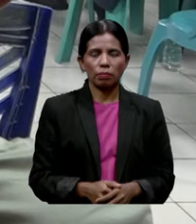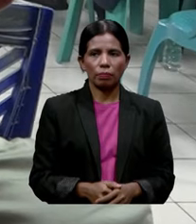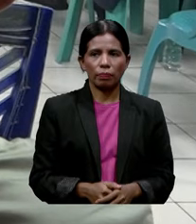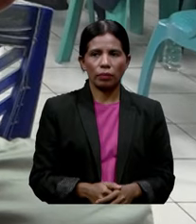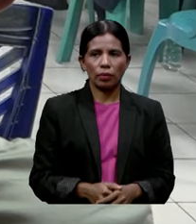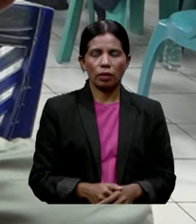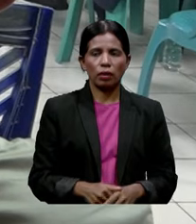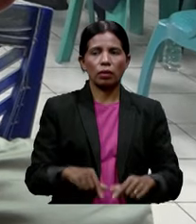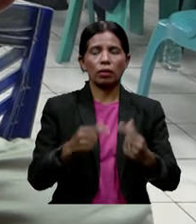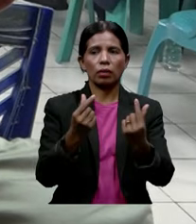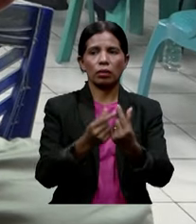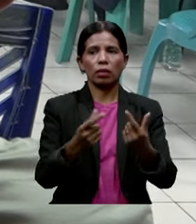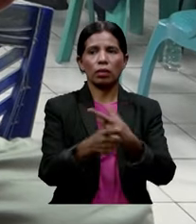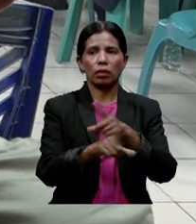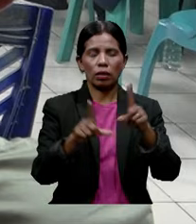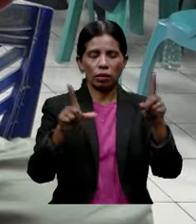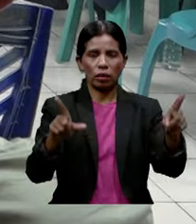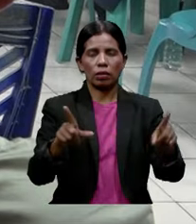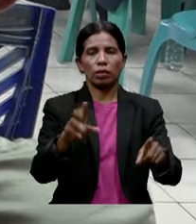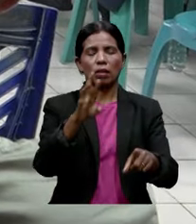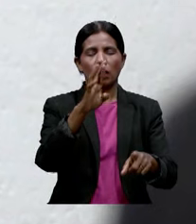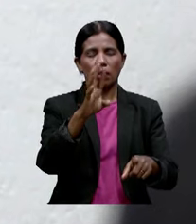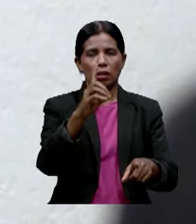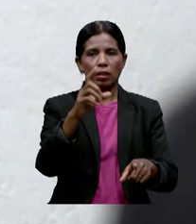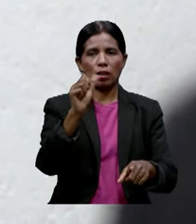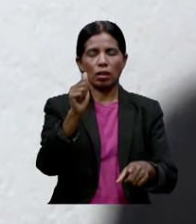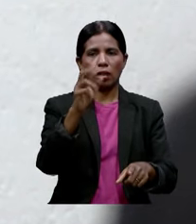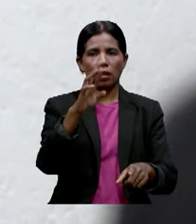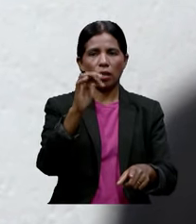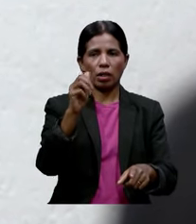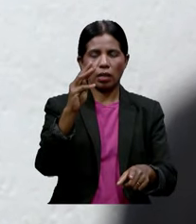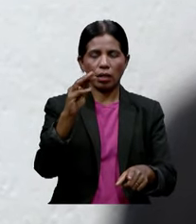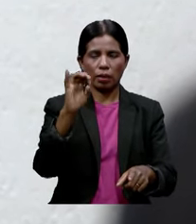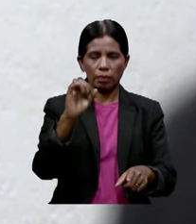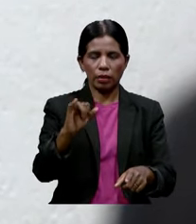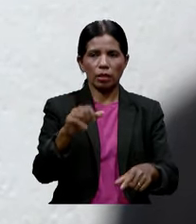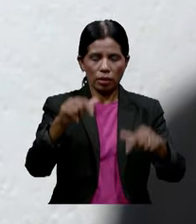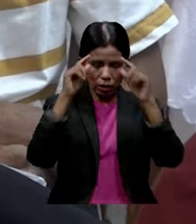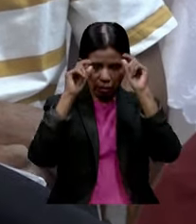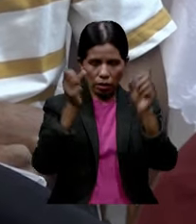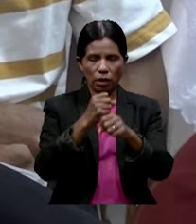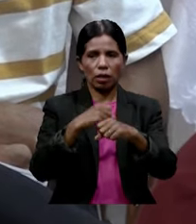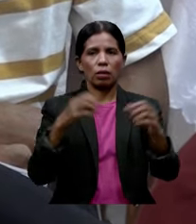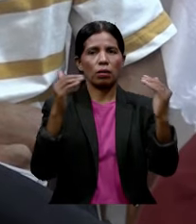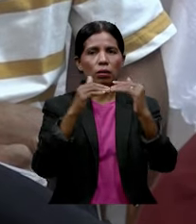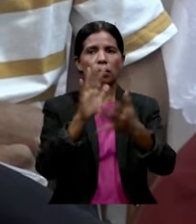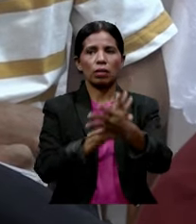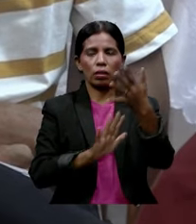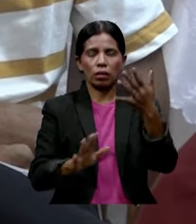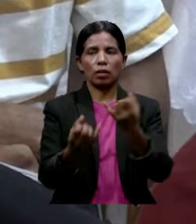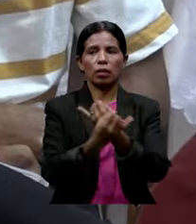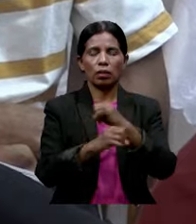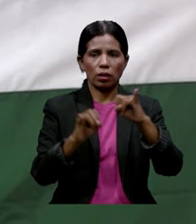Movimento Solidariedade e Liberdade Repúblika Demokrátika Árabe Saharawi e Timor-Leste realiza orso por comemorar a loro